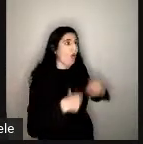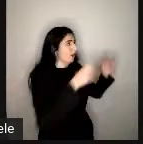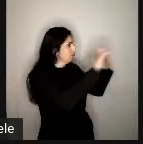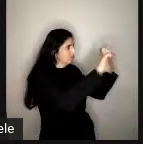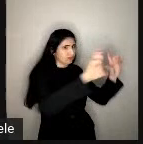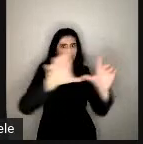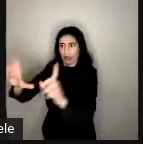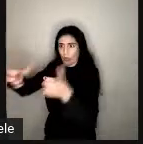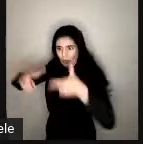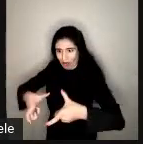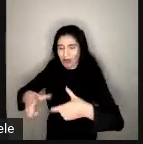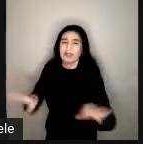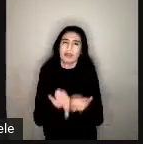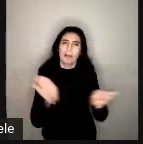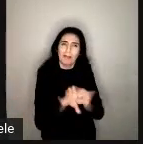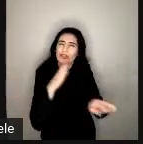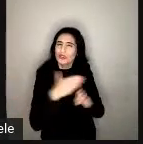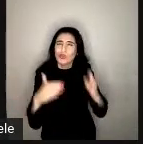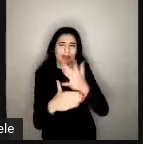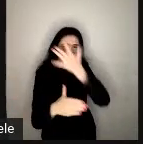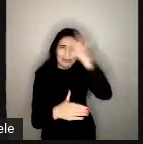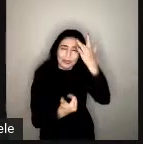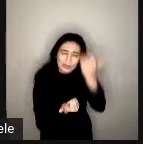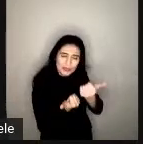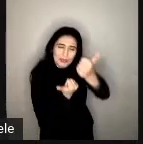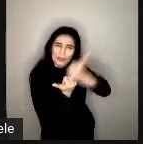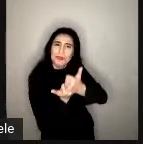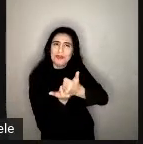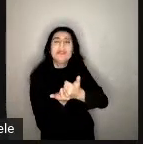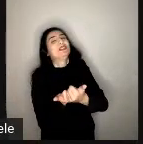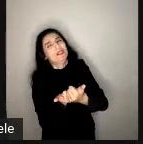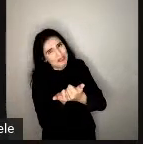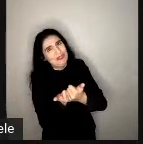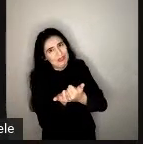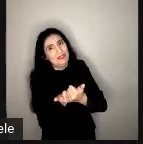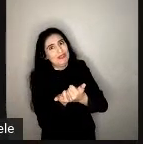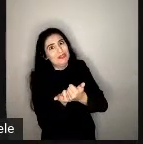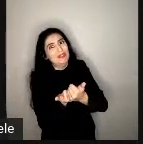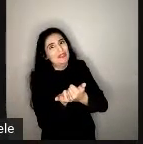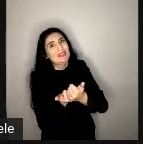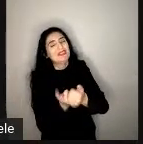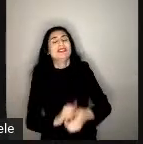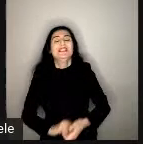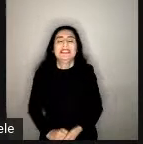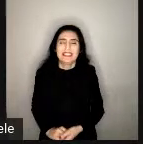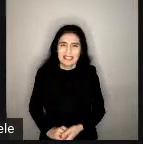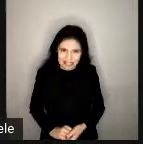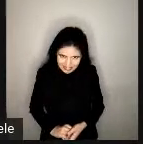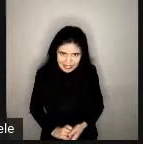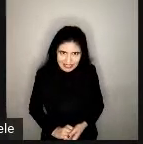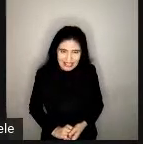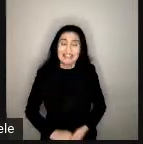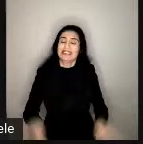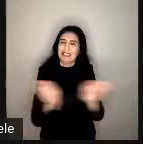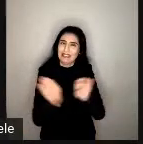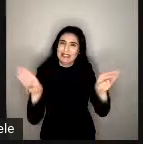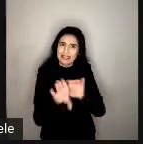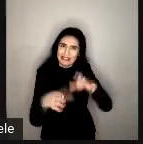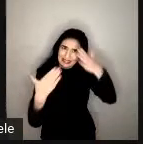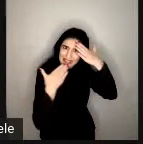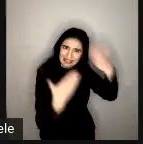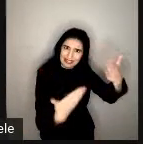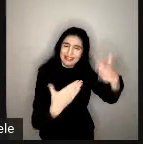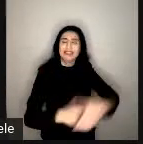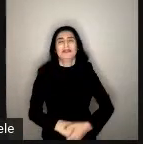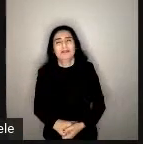apoiou nessa trajetória para que tudo isso fosse possível. E agradecer a minha companheira